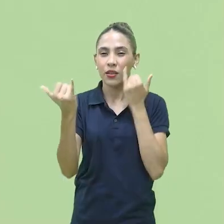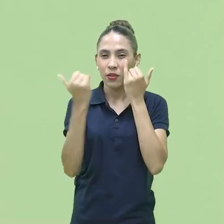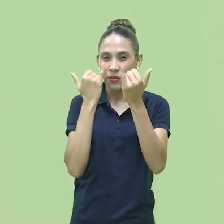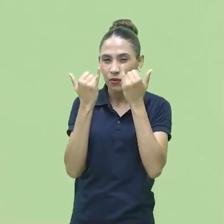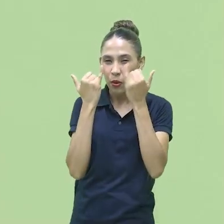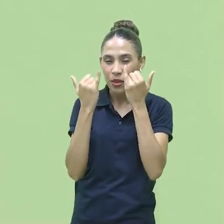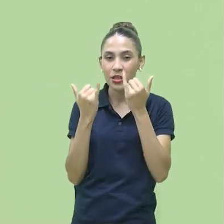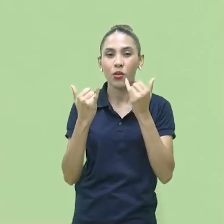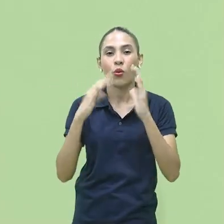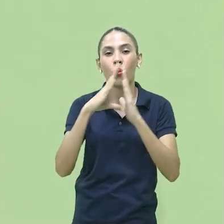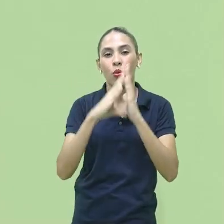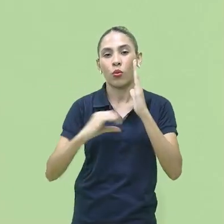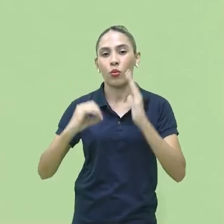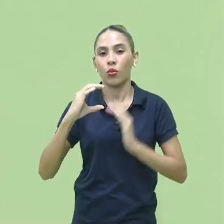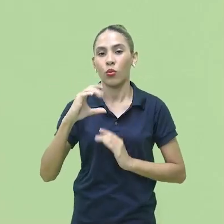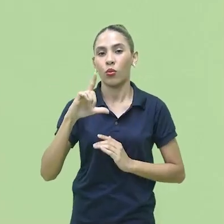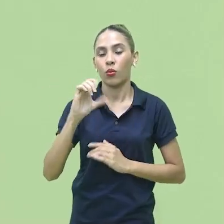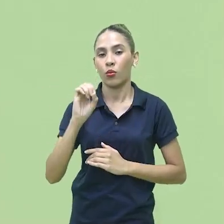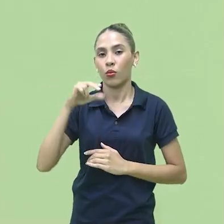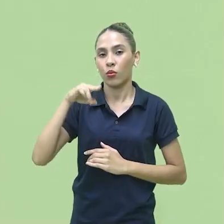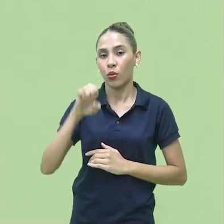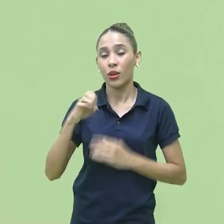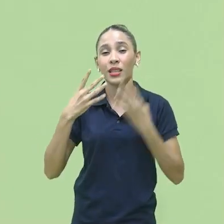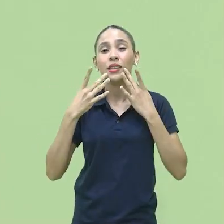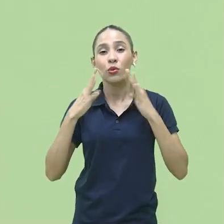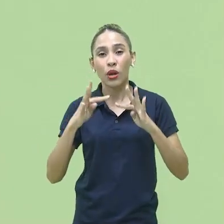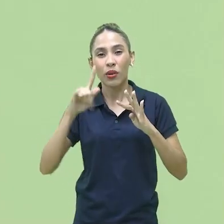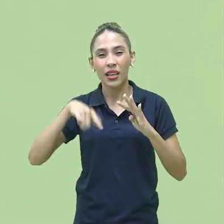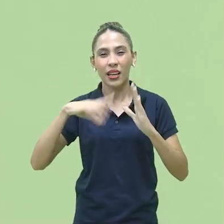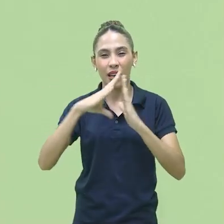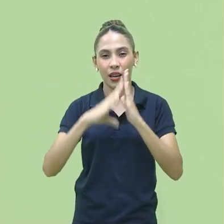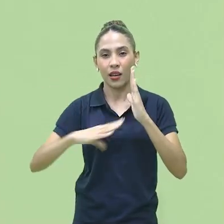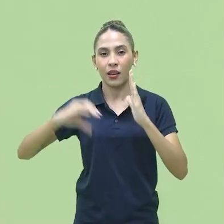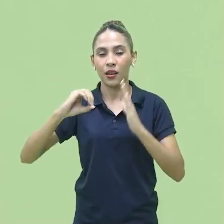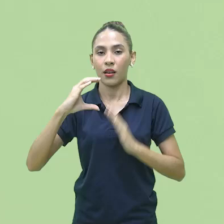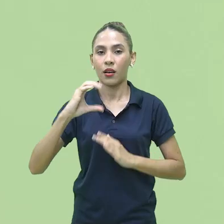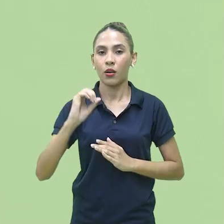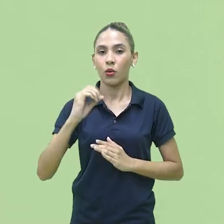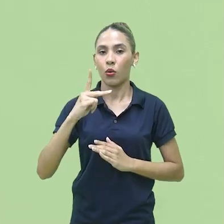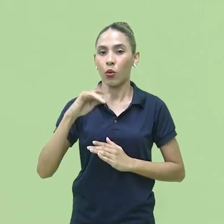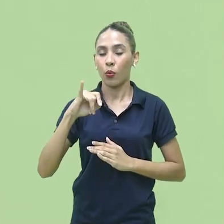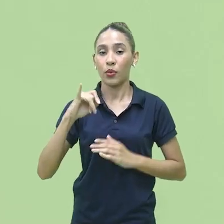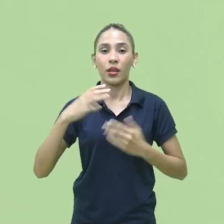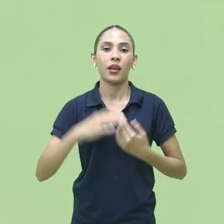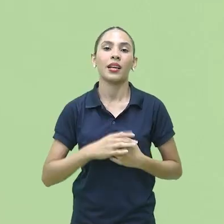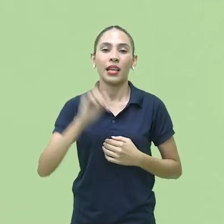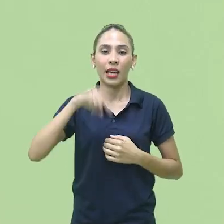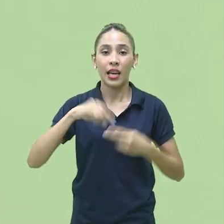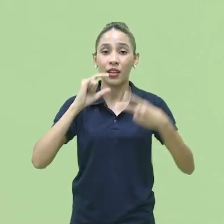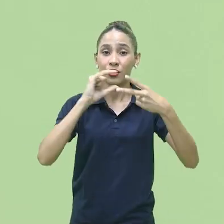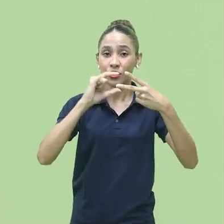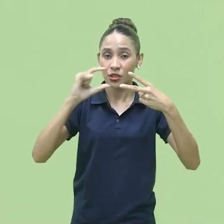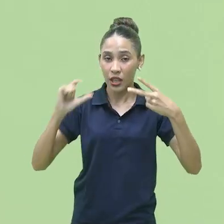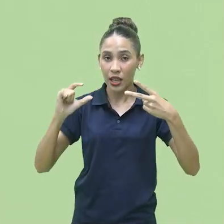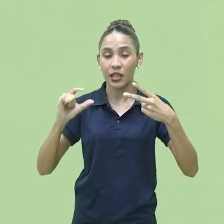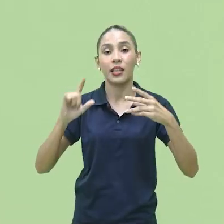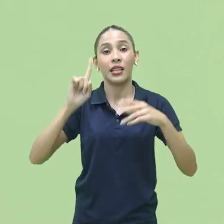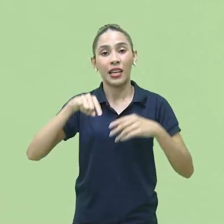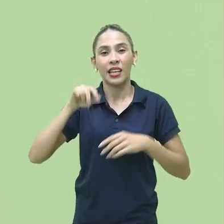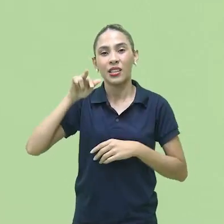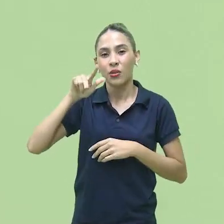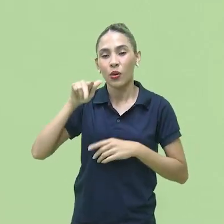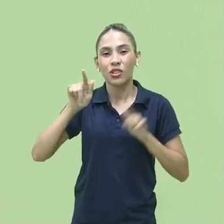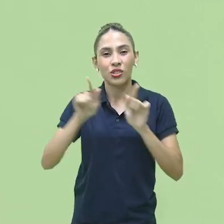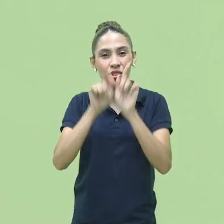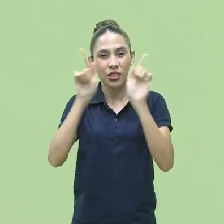naturais, que são as cópias, que isso aí vai envolver a formação dos genes univitelinos. Aí são irmãos,